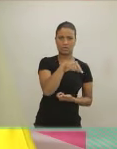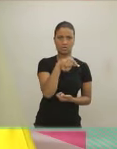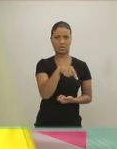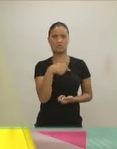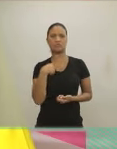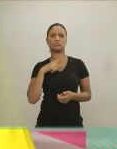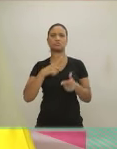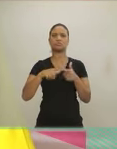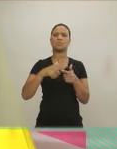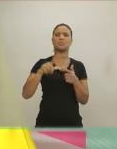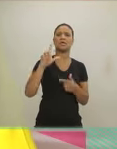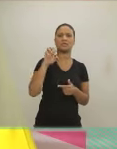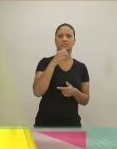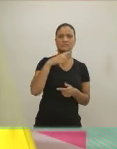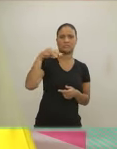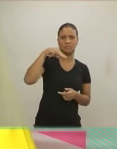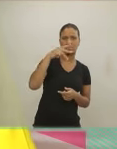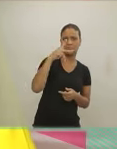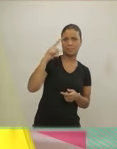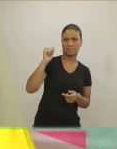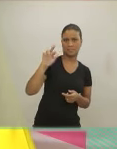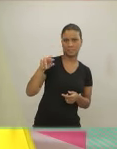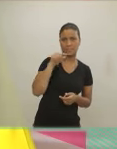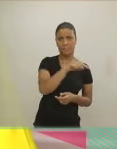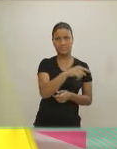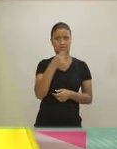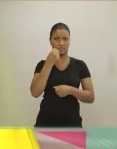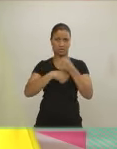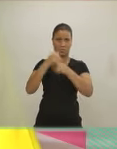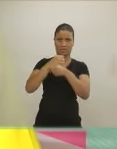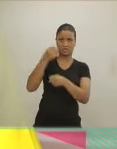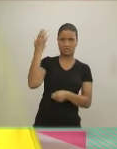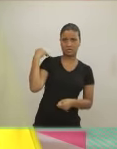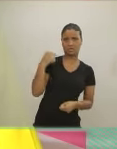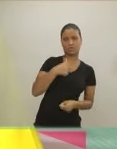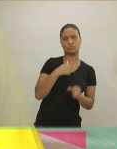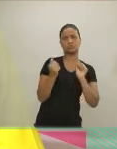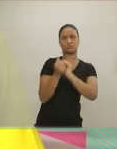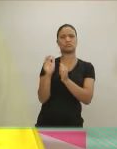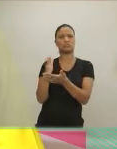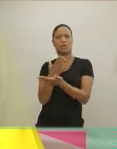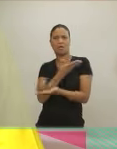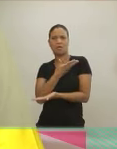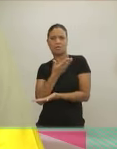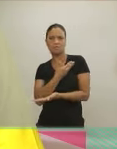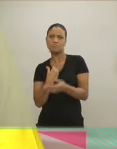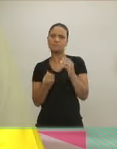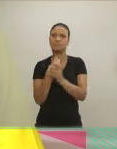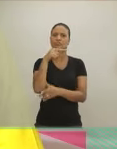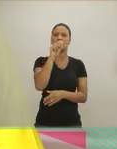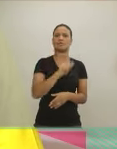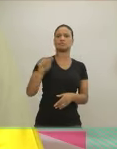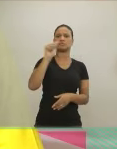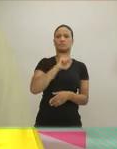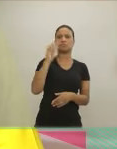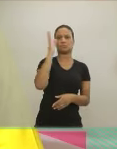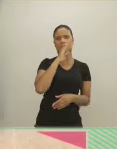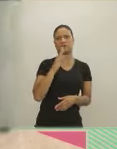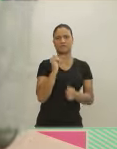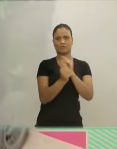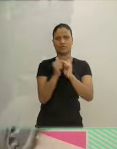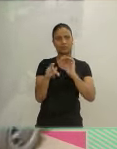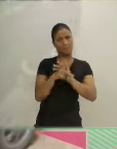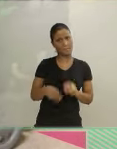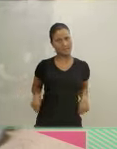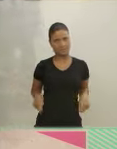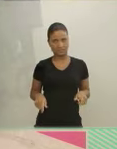Desde o ano passado que eu junto com alguns amigos eh fundamos a Associação Brasileira de futebol em cadeira de rodas